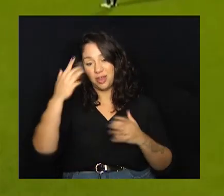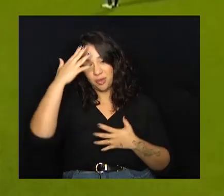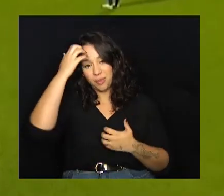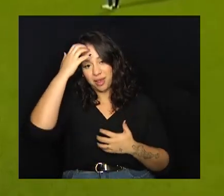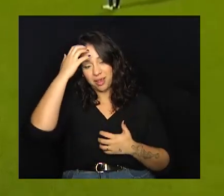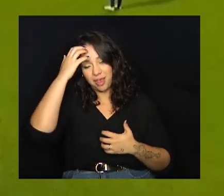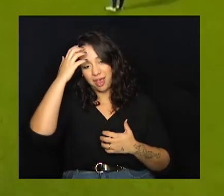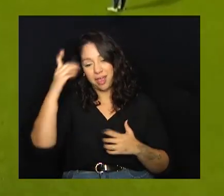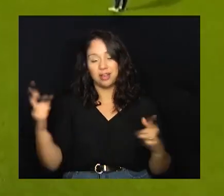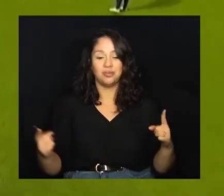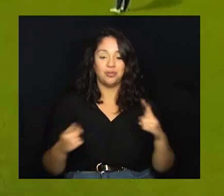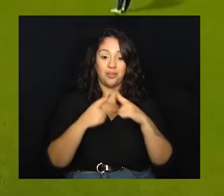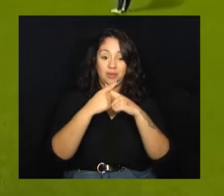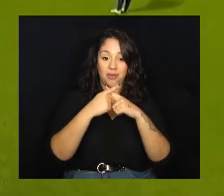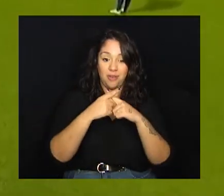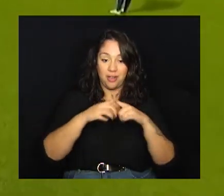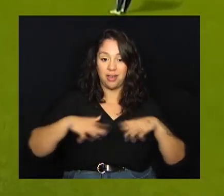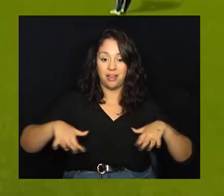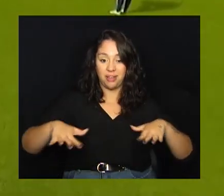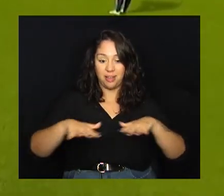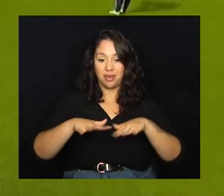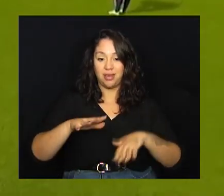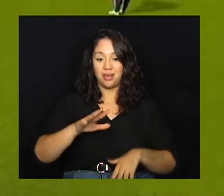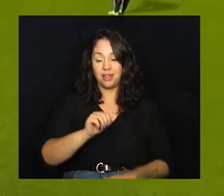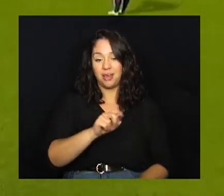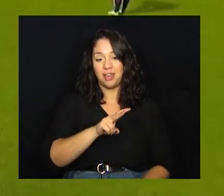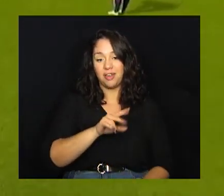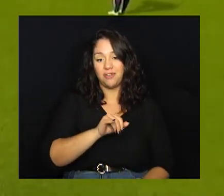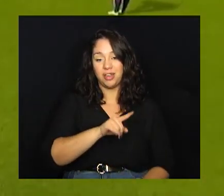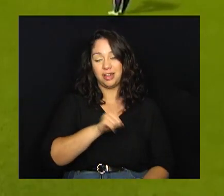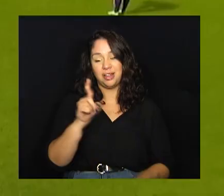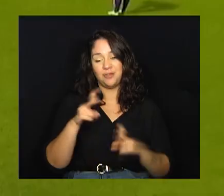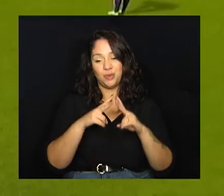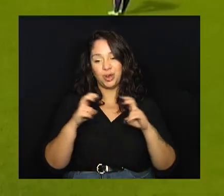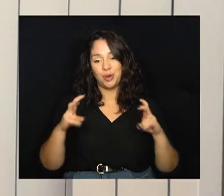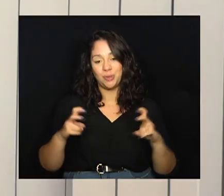Havaí em plena ressacada em Florianópolis